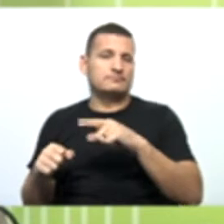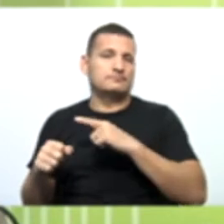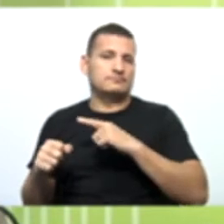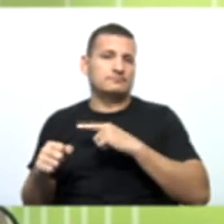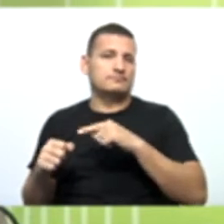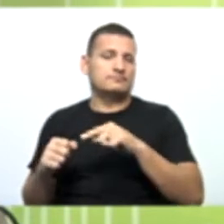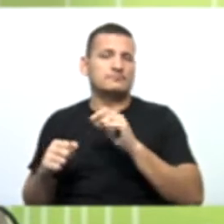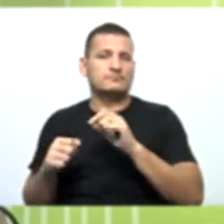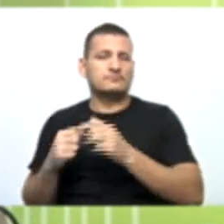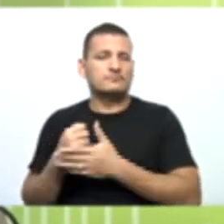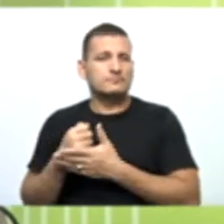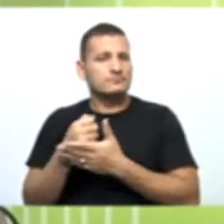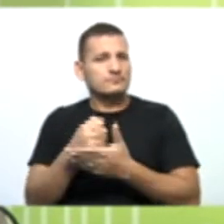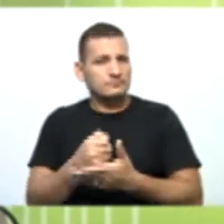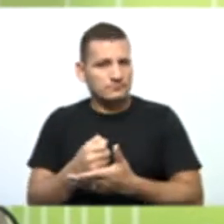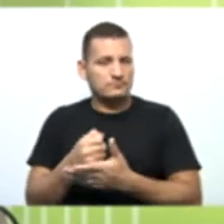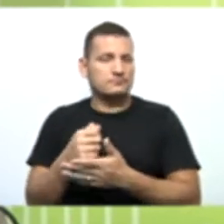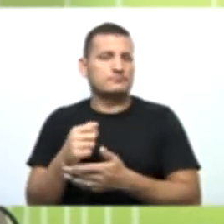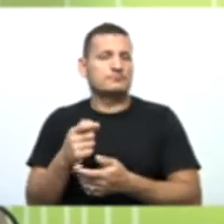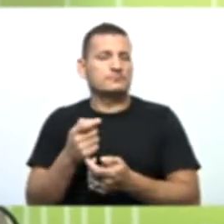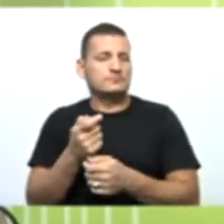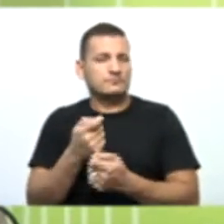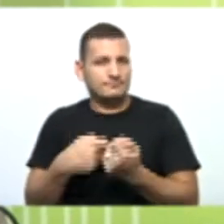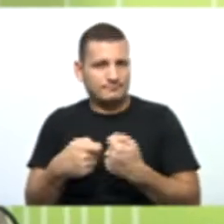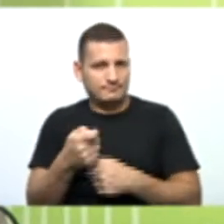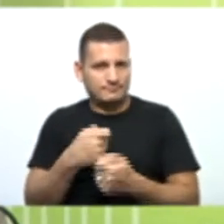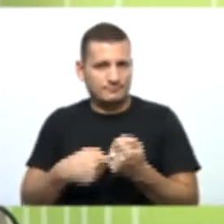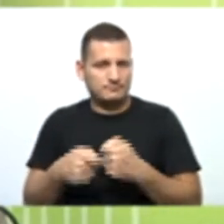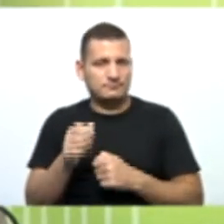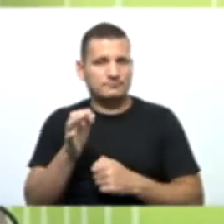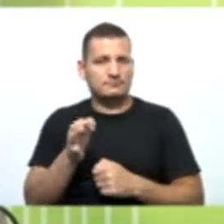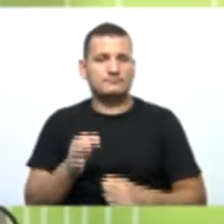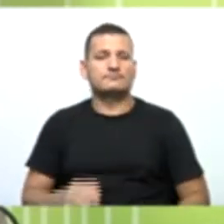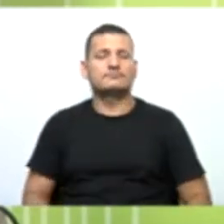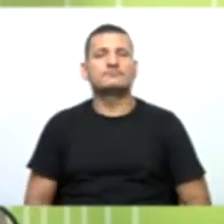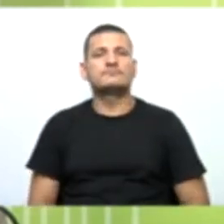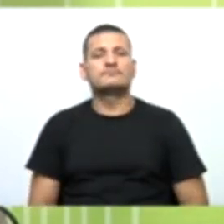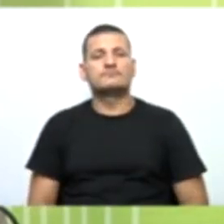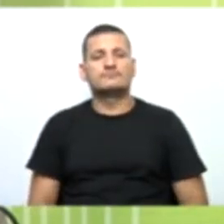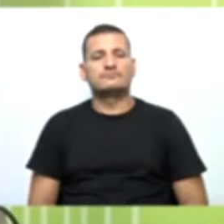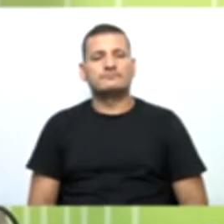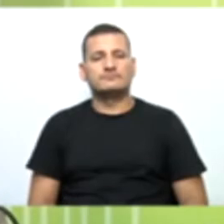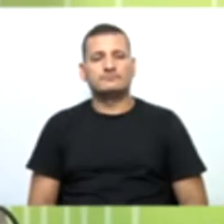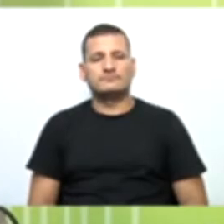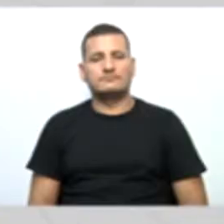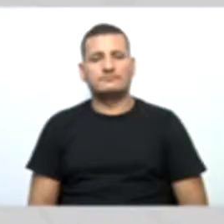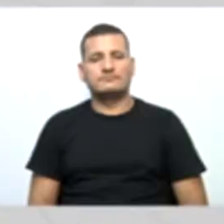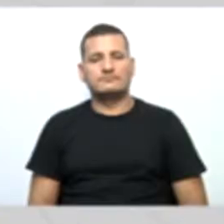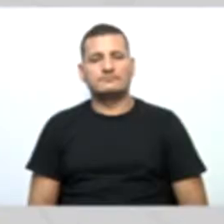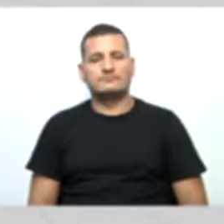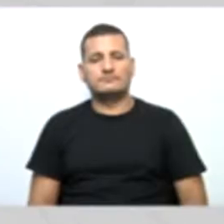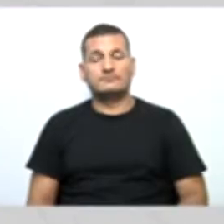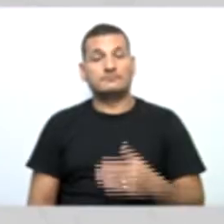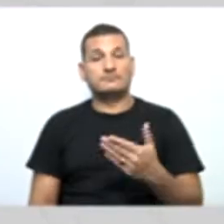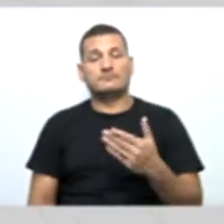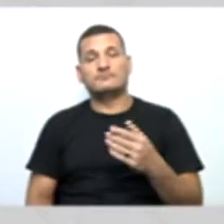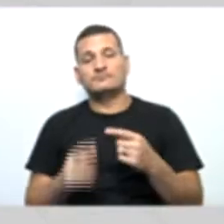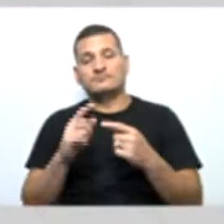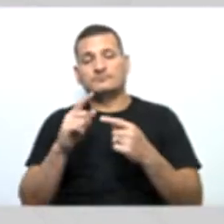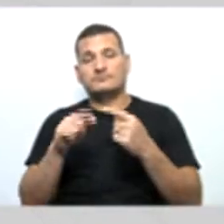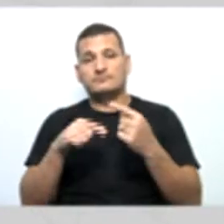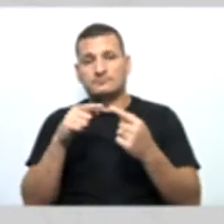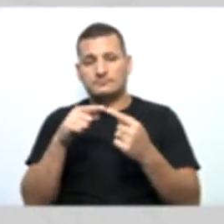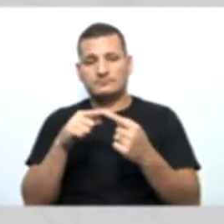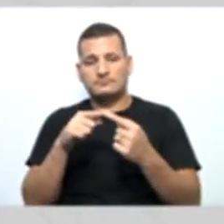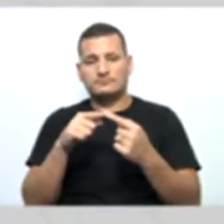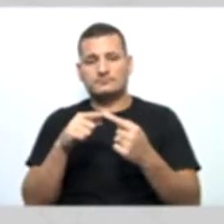e auxilia aí na gestão, certo? Mas, continuando aqui, vamos lá. A informação é essa, gente. O objetivo